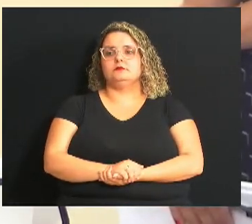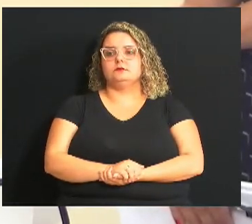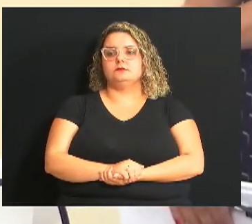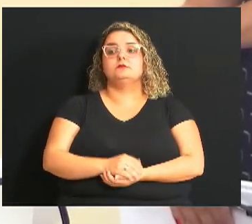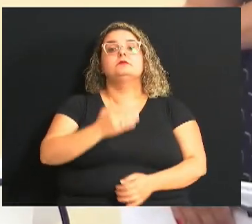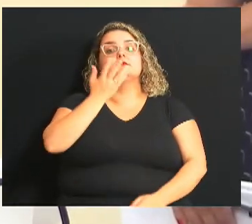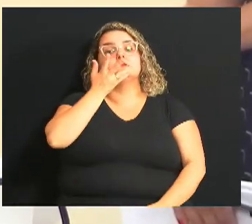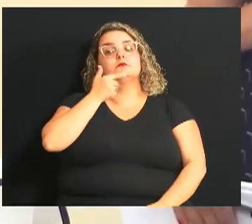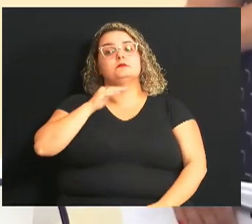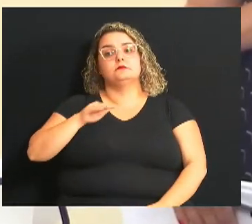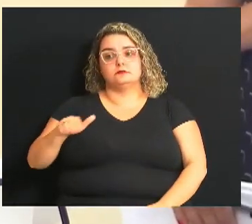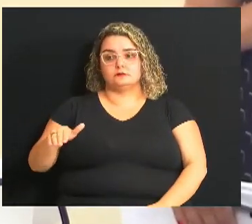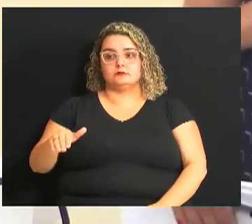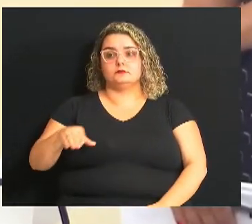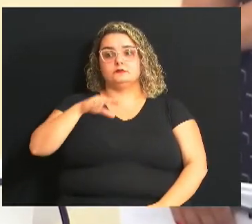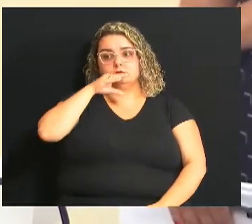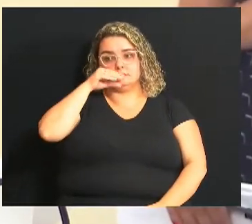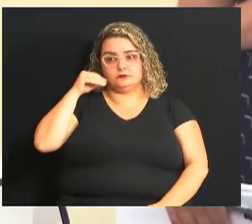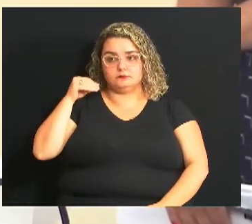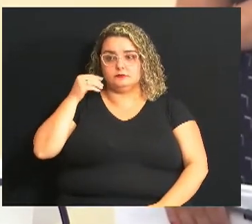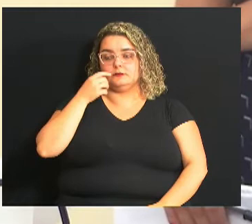crianças e adolescentes